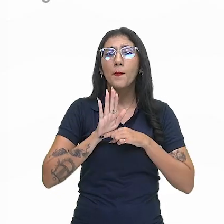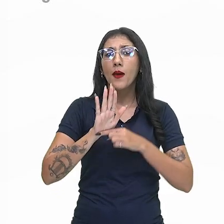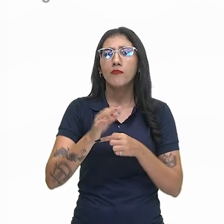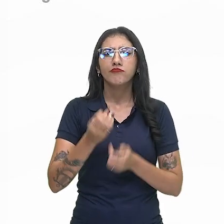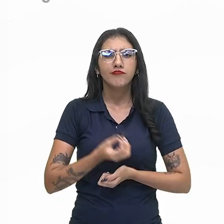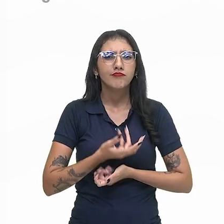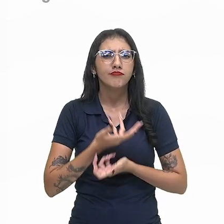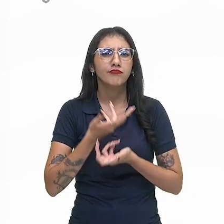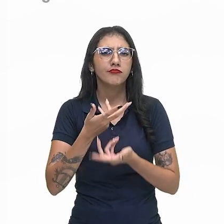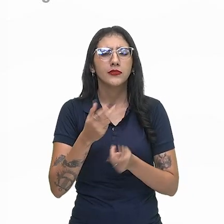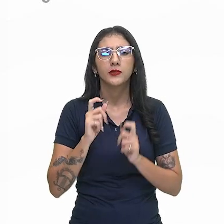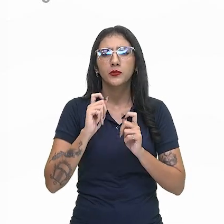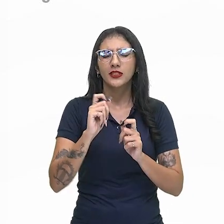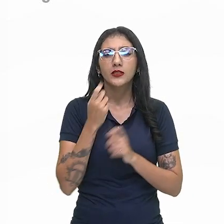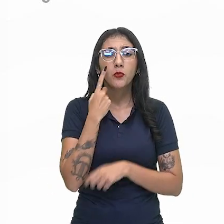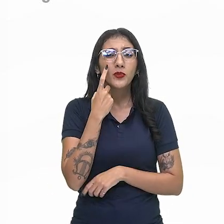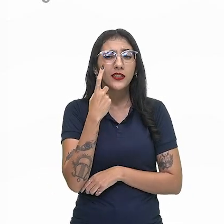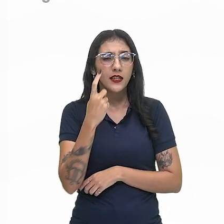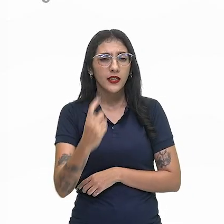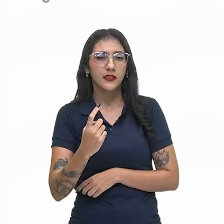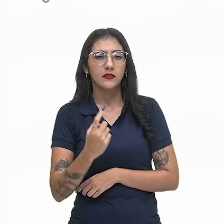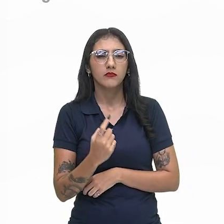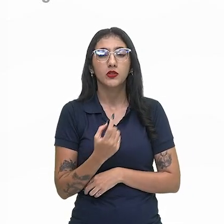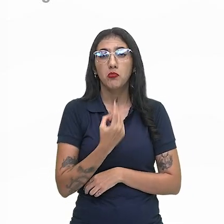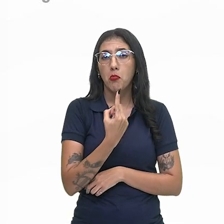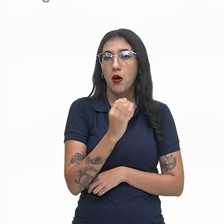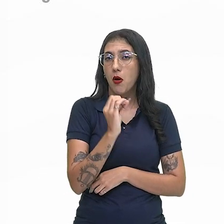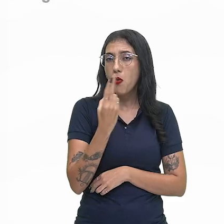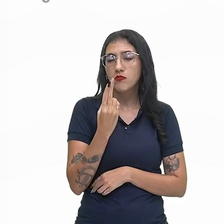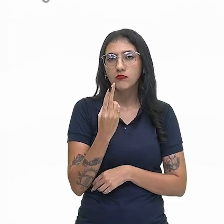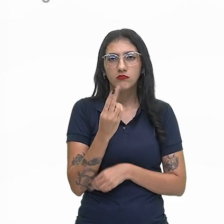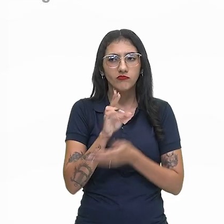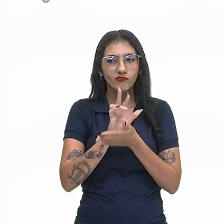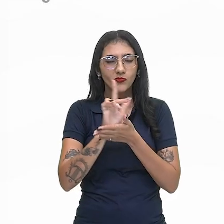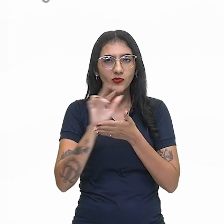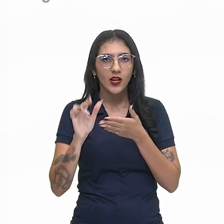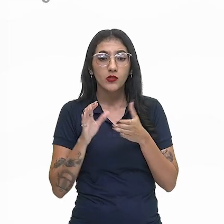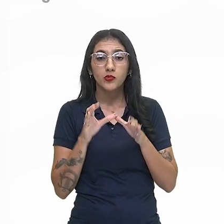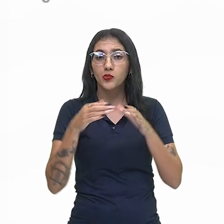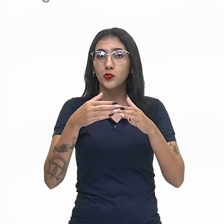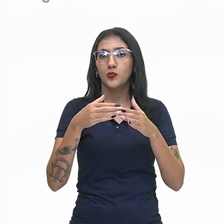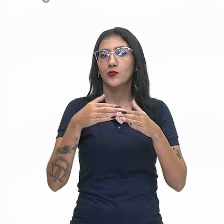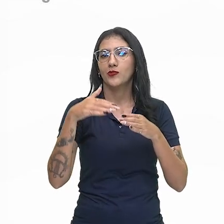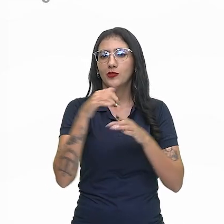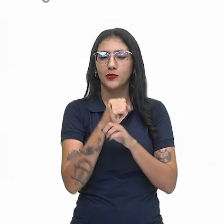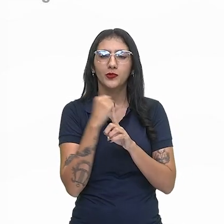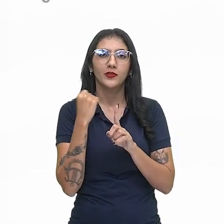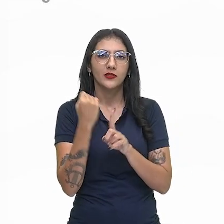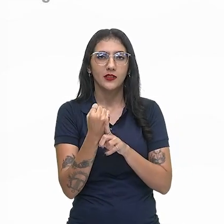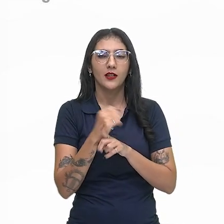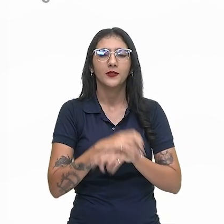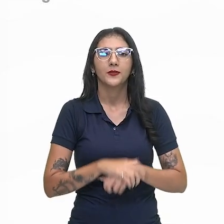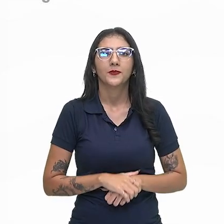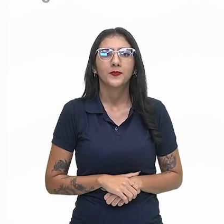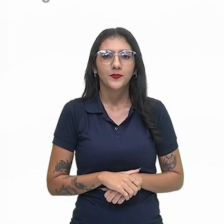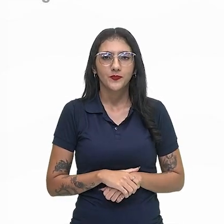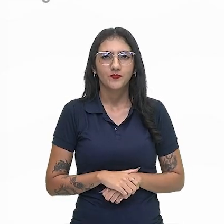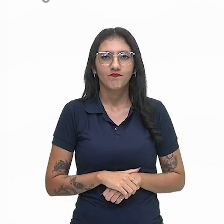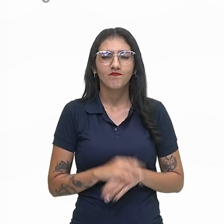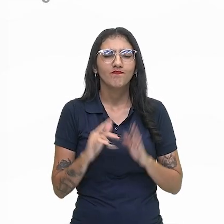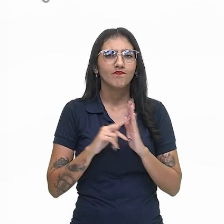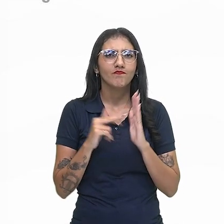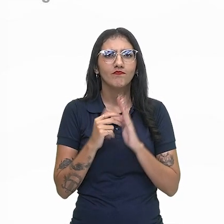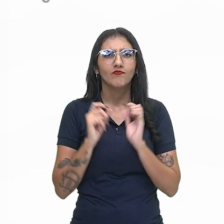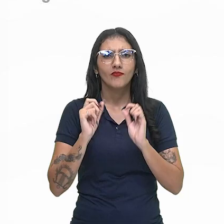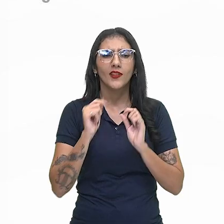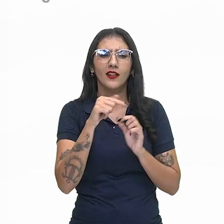expressando os interesses de uma ou mais classes sociais. Ou seja, o partido